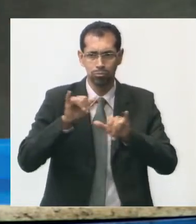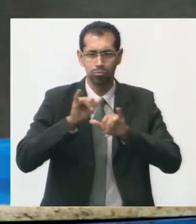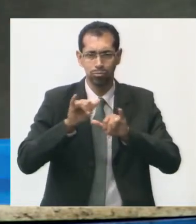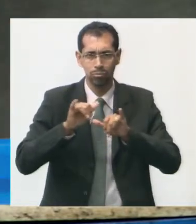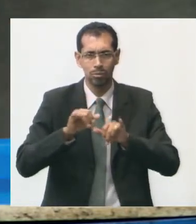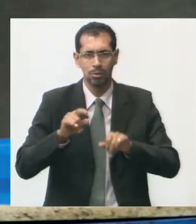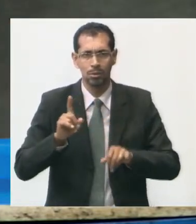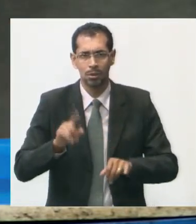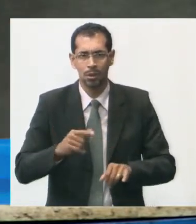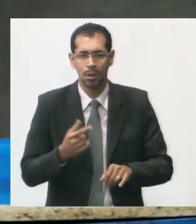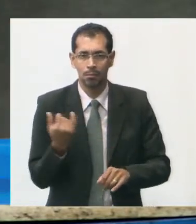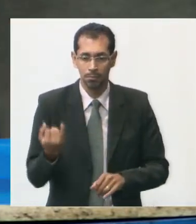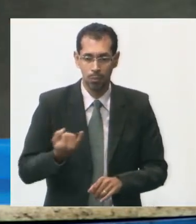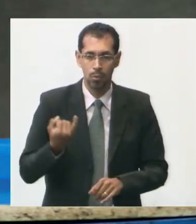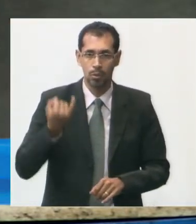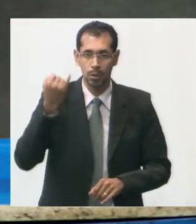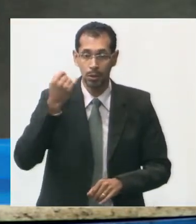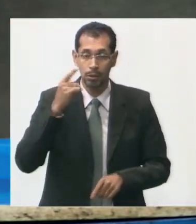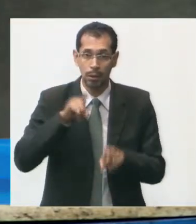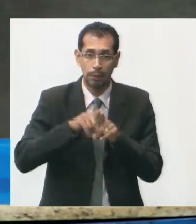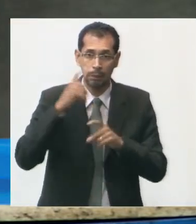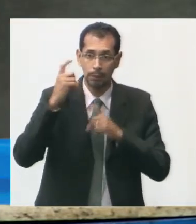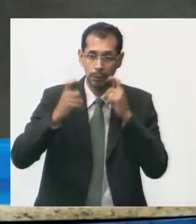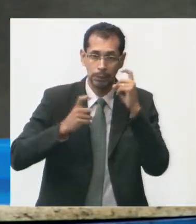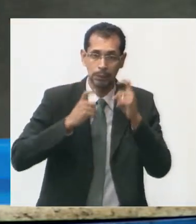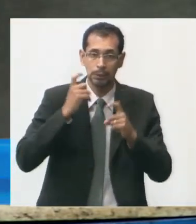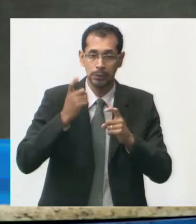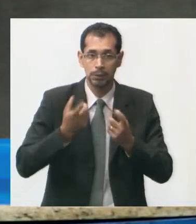sobre a importância e a preocupação com a segunda ponte.